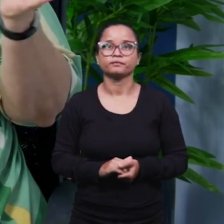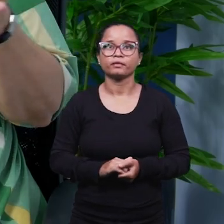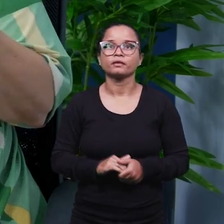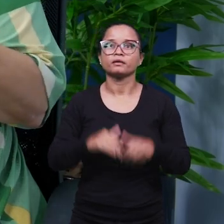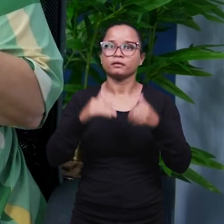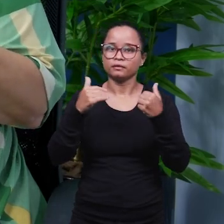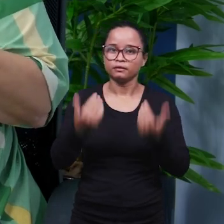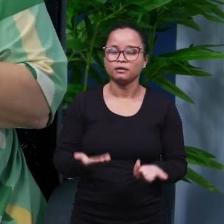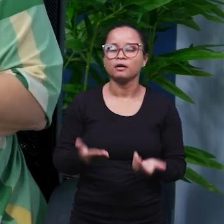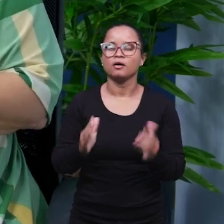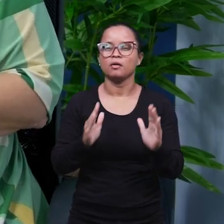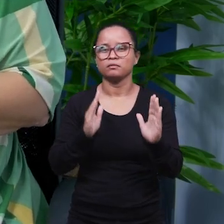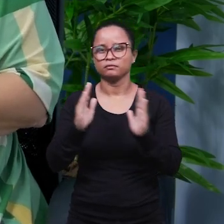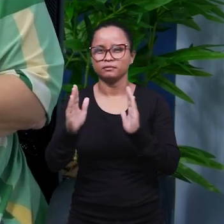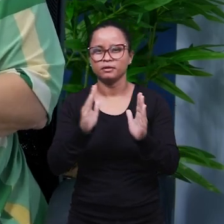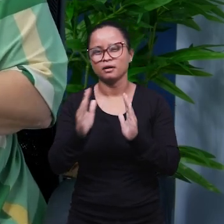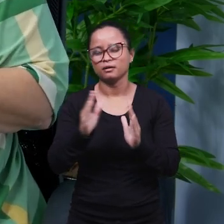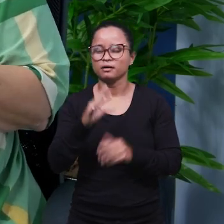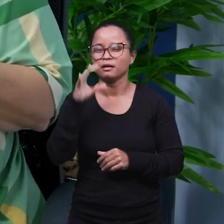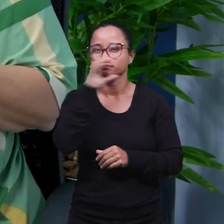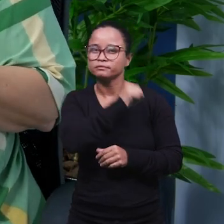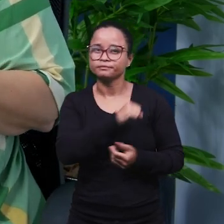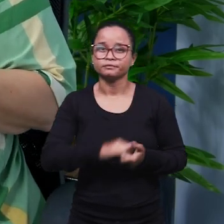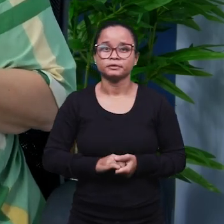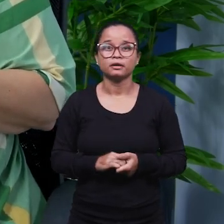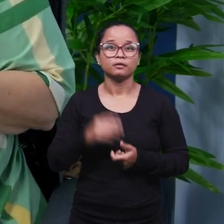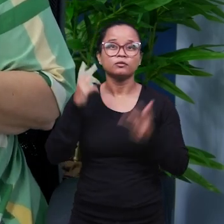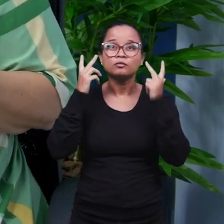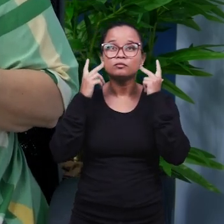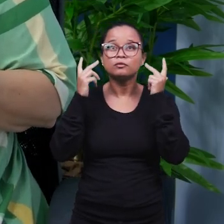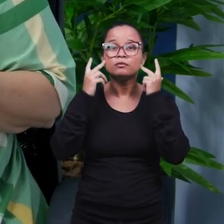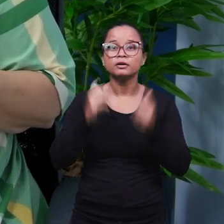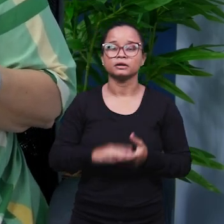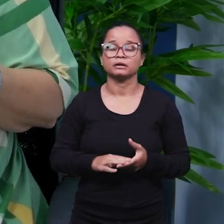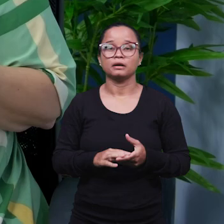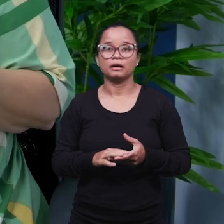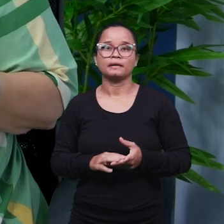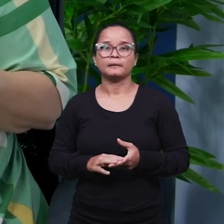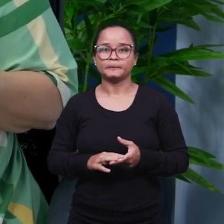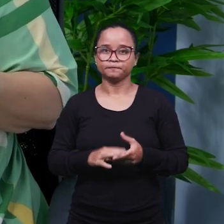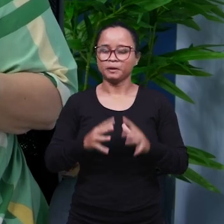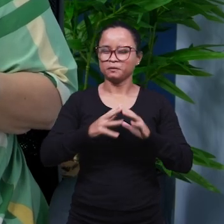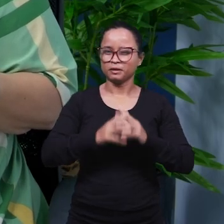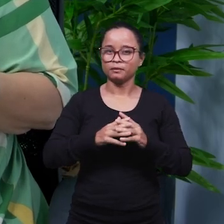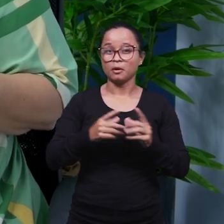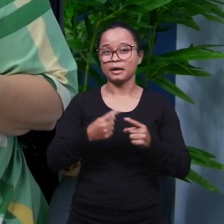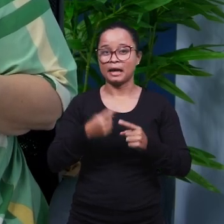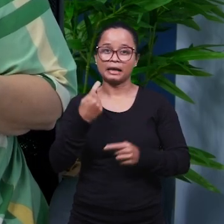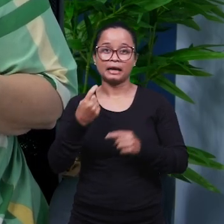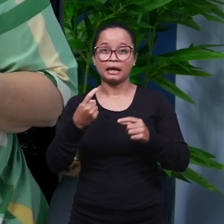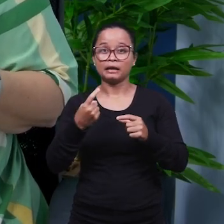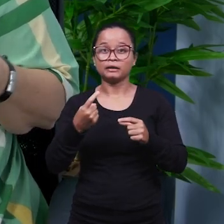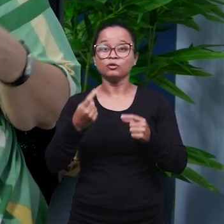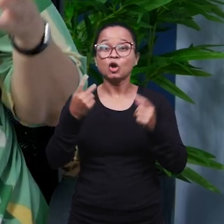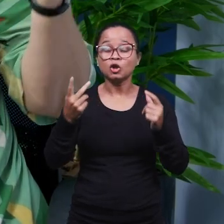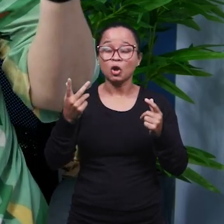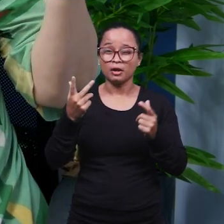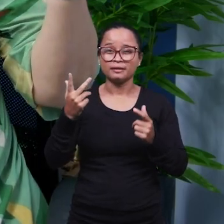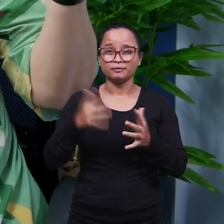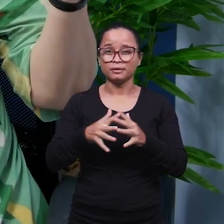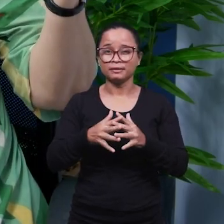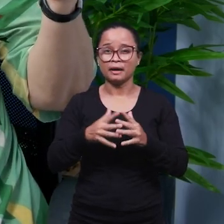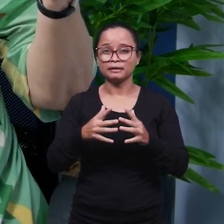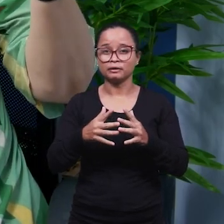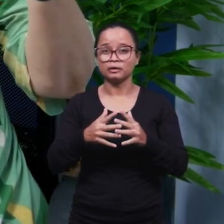Então, realmente, o tempo é muito curto. Geralmente, ela é publicada na sexta-feira à tarde, porque